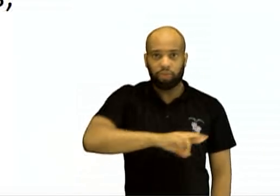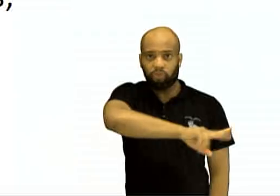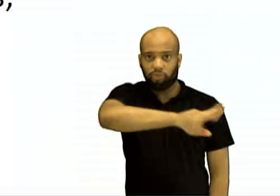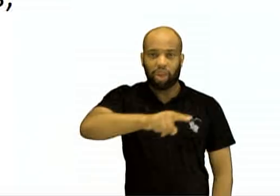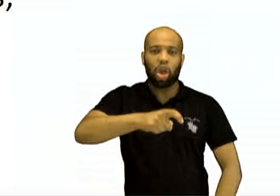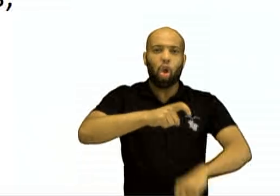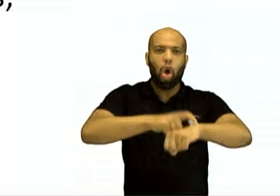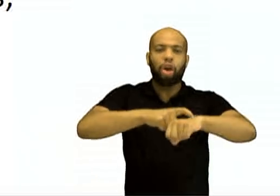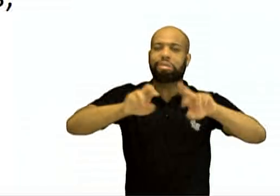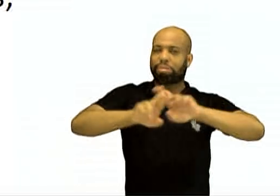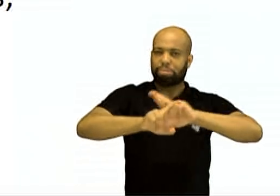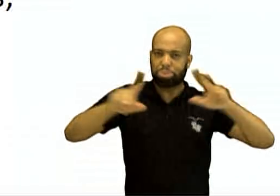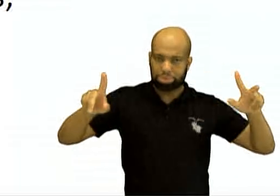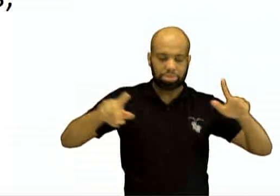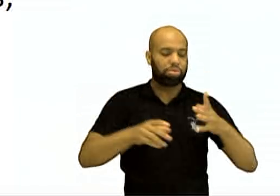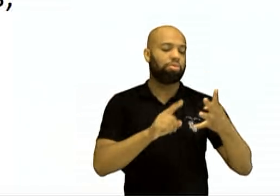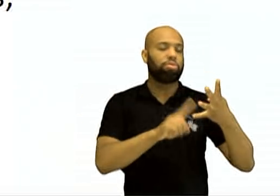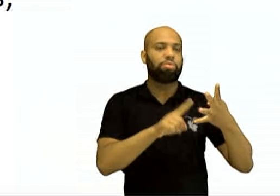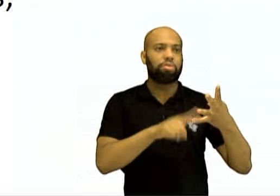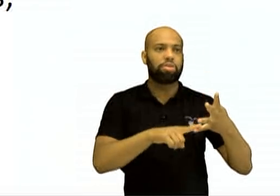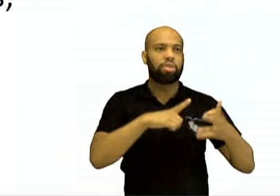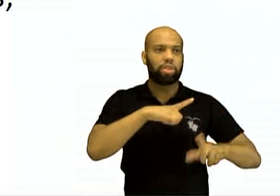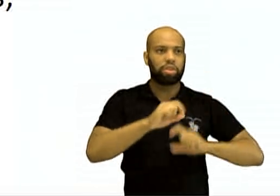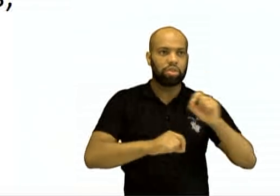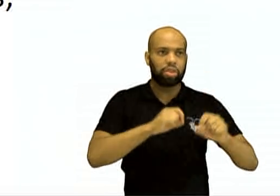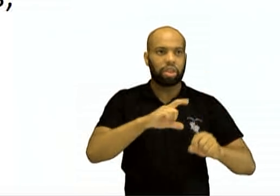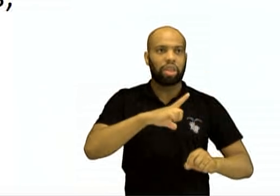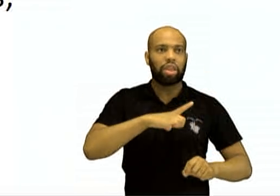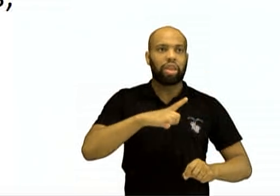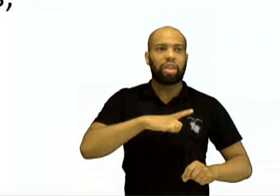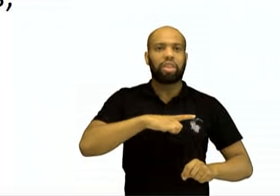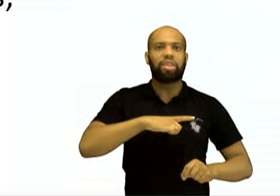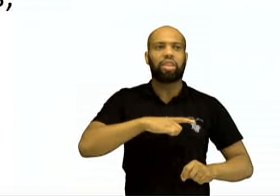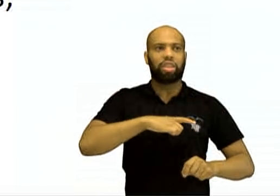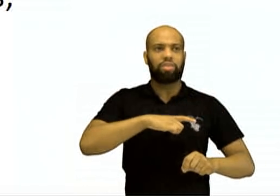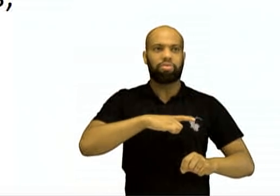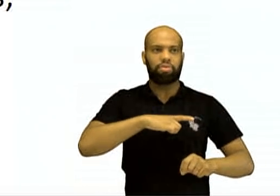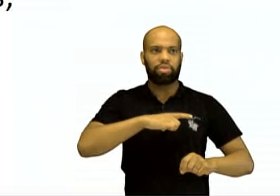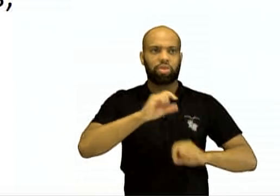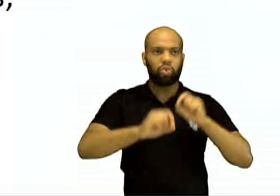fusos horários. Letra D, acentuada unidade topográfica. Ou letra E,